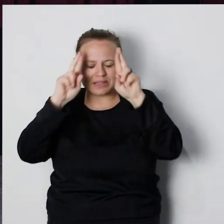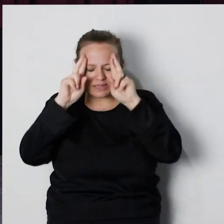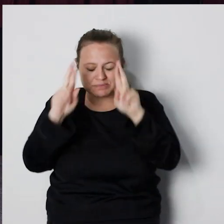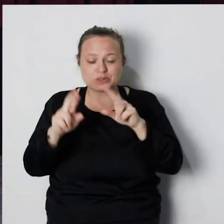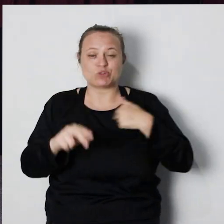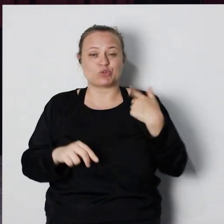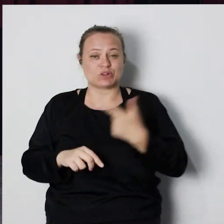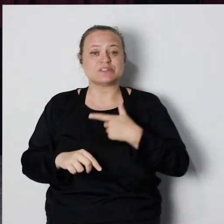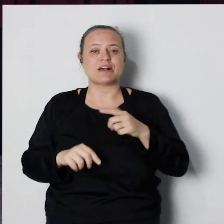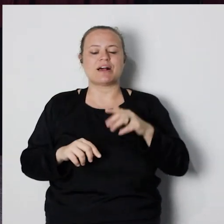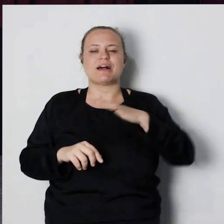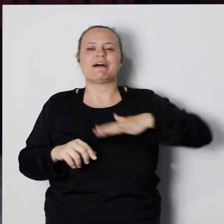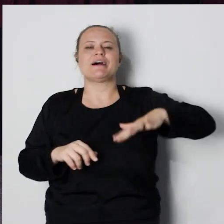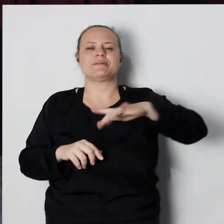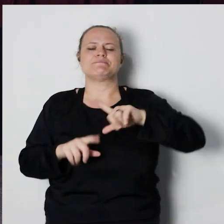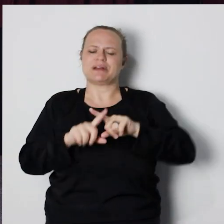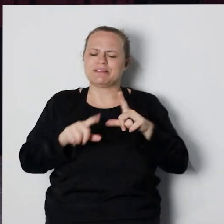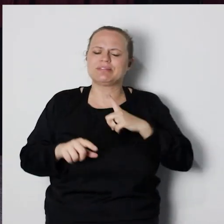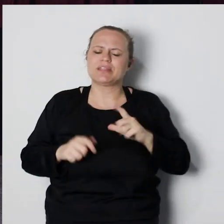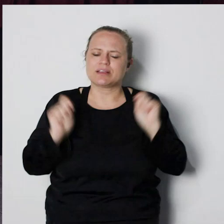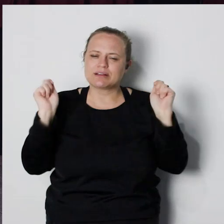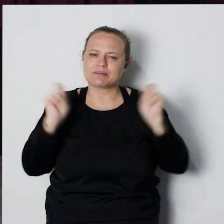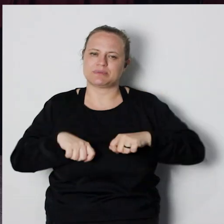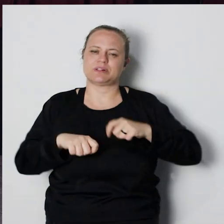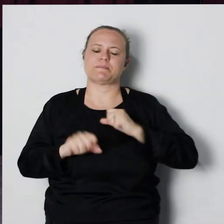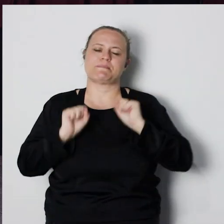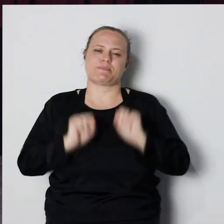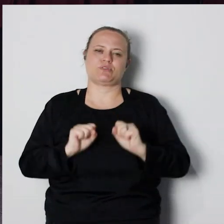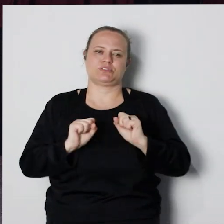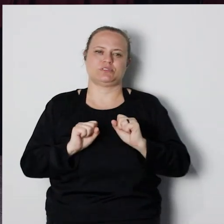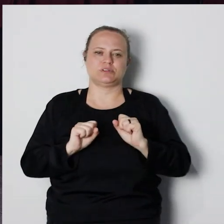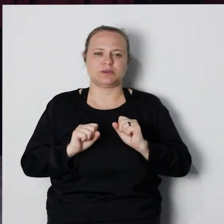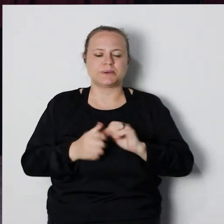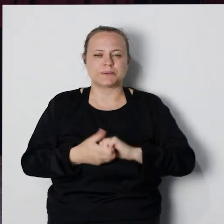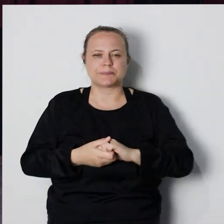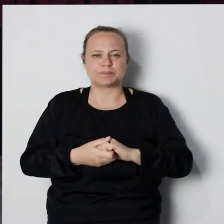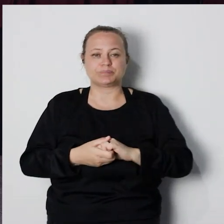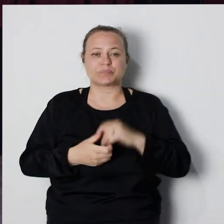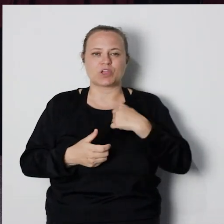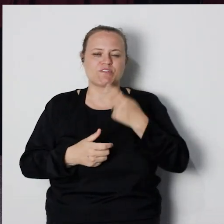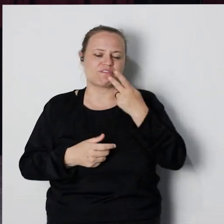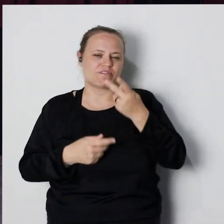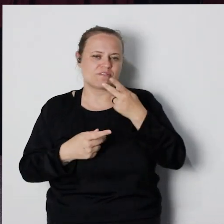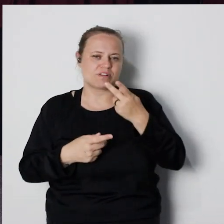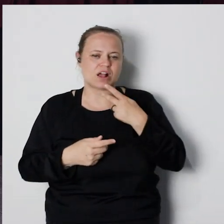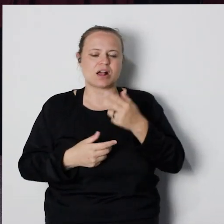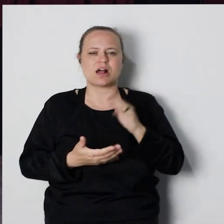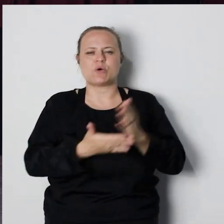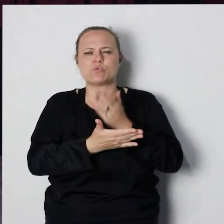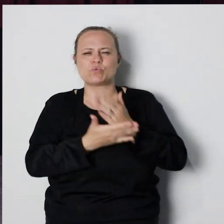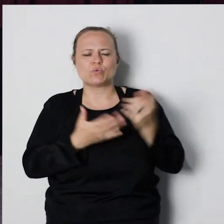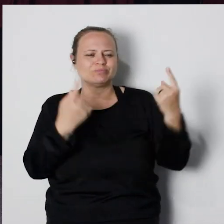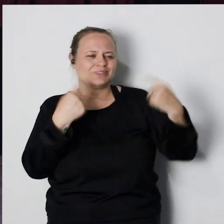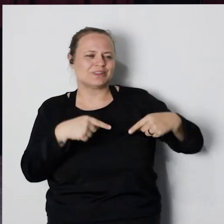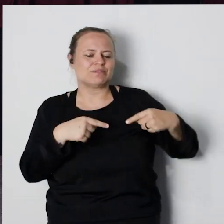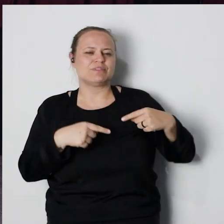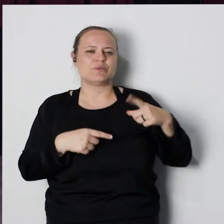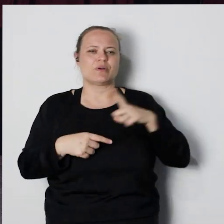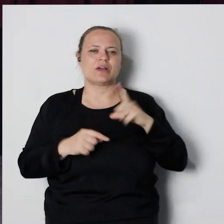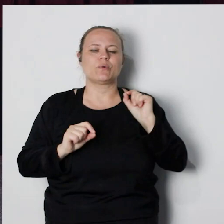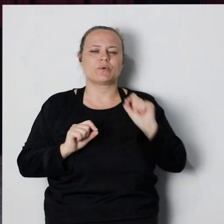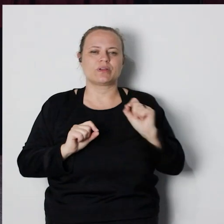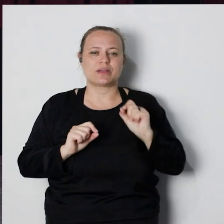visão gerencialista, tem que ser com muito mais respeito, que muitas vezes a nossa área tem, mas eu acho que tem condições.